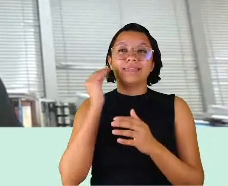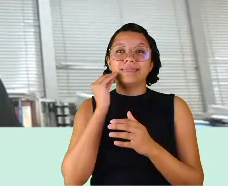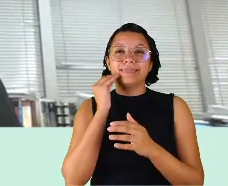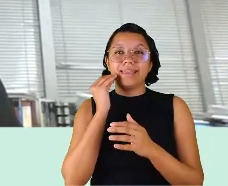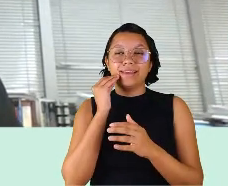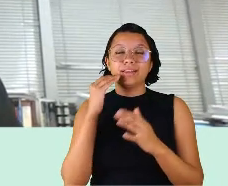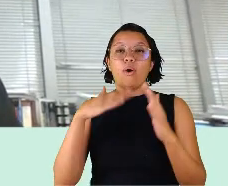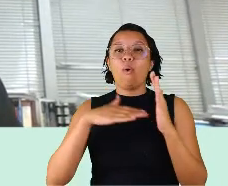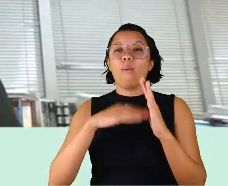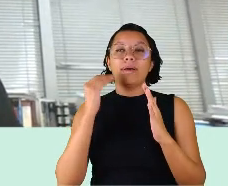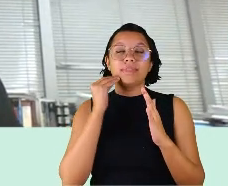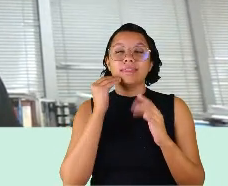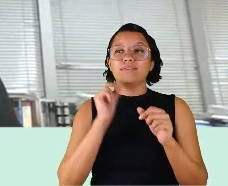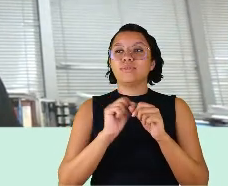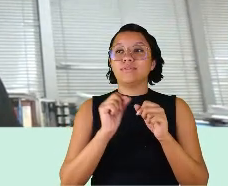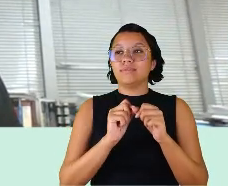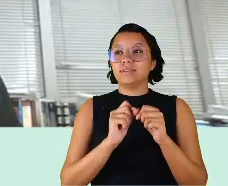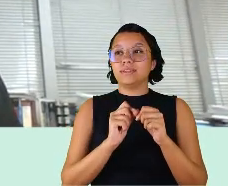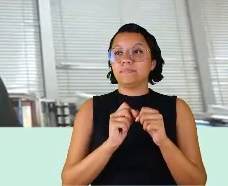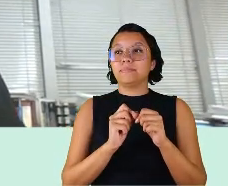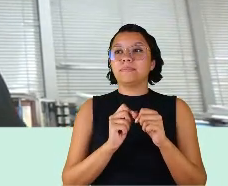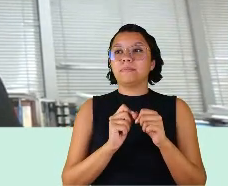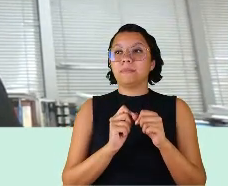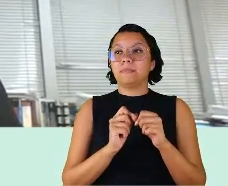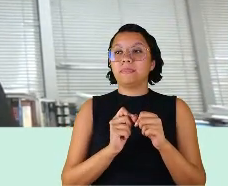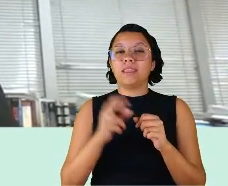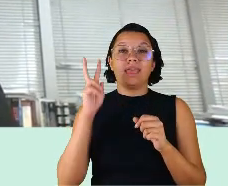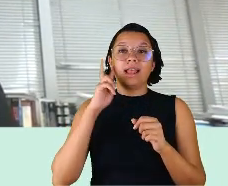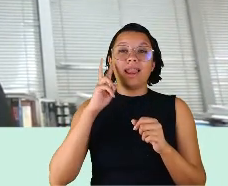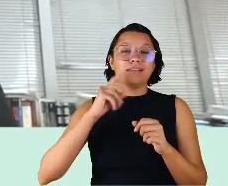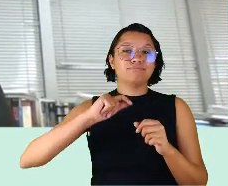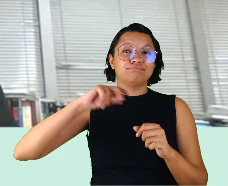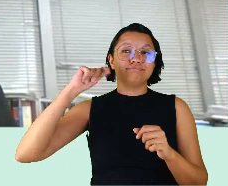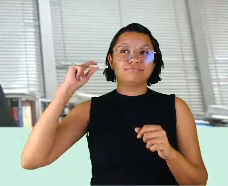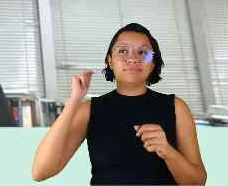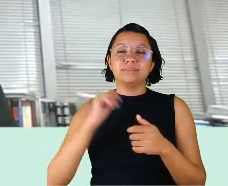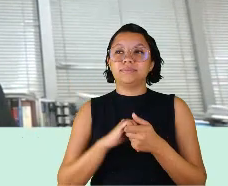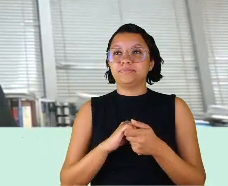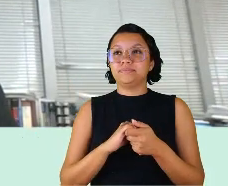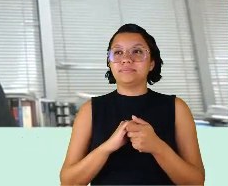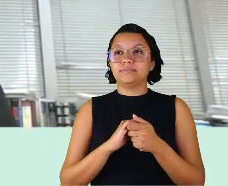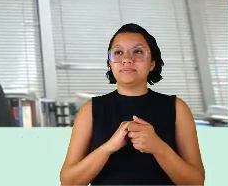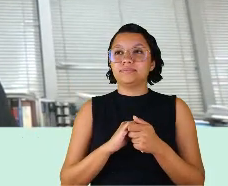né? Agora já virou anedota do passado.